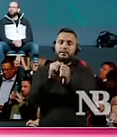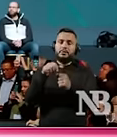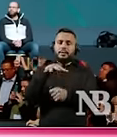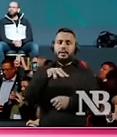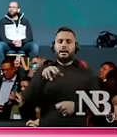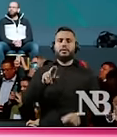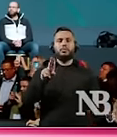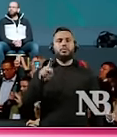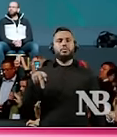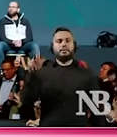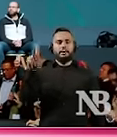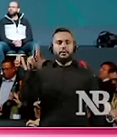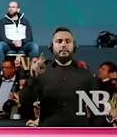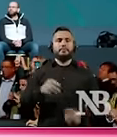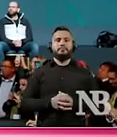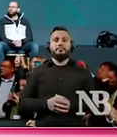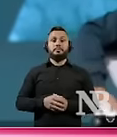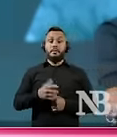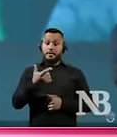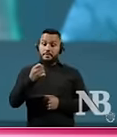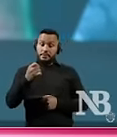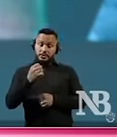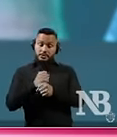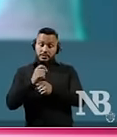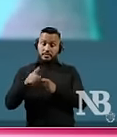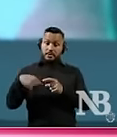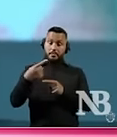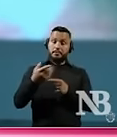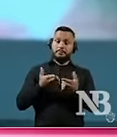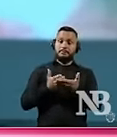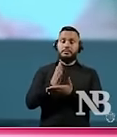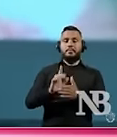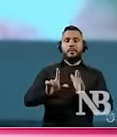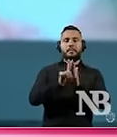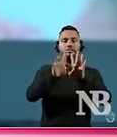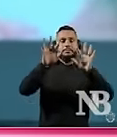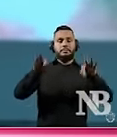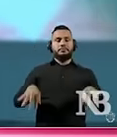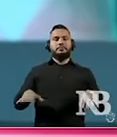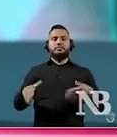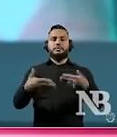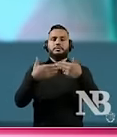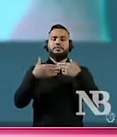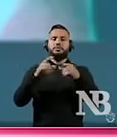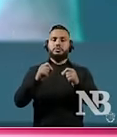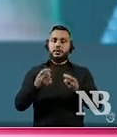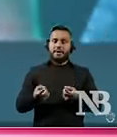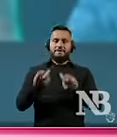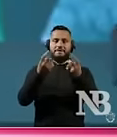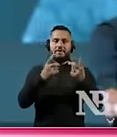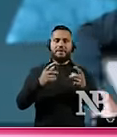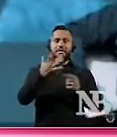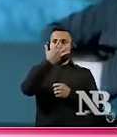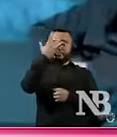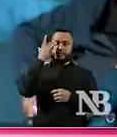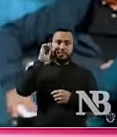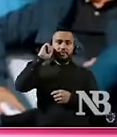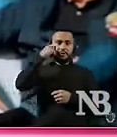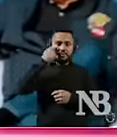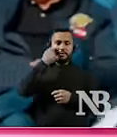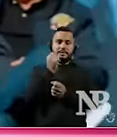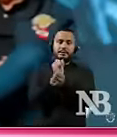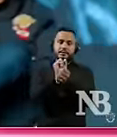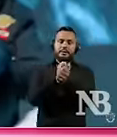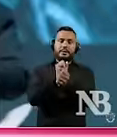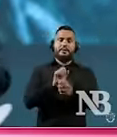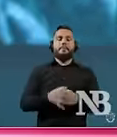E depois de 20 anos somente, foi aprovada uma lei pelo fim da abolição de escravos. E depois de mais